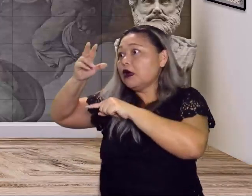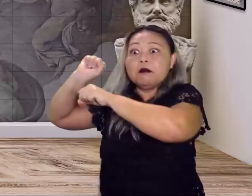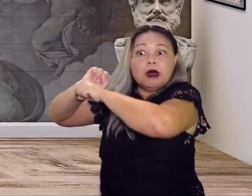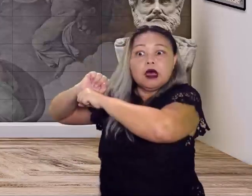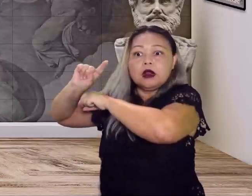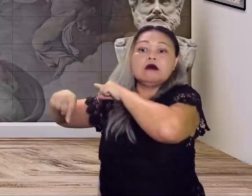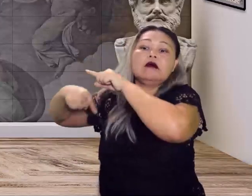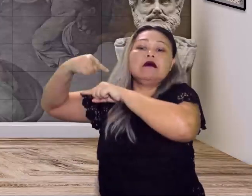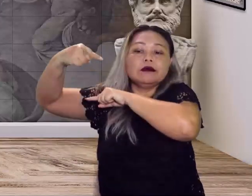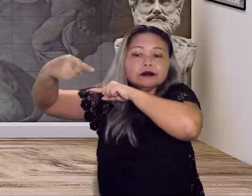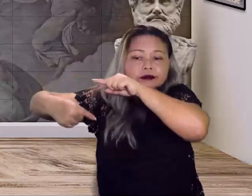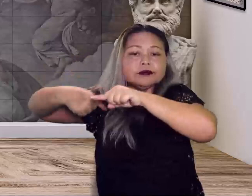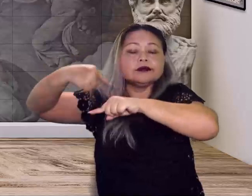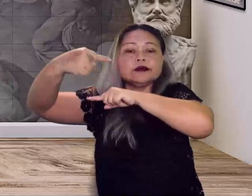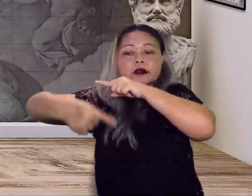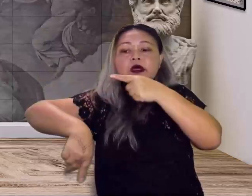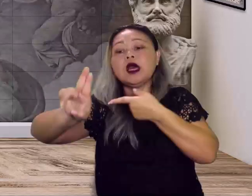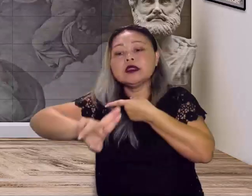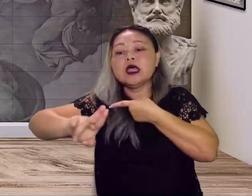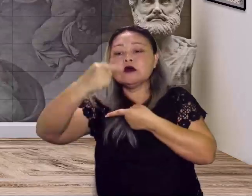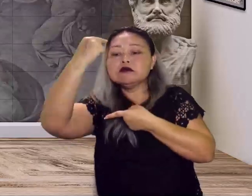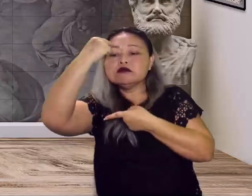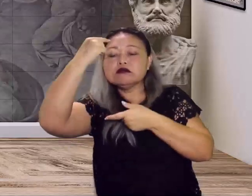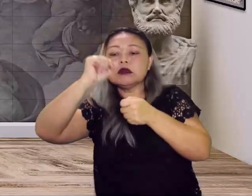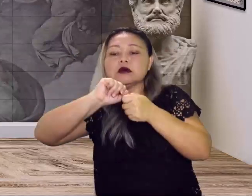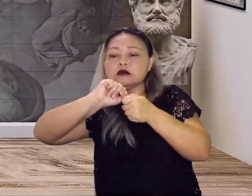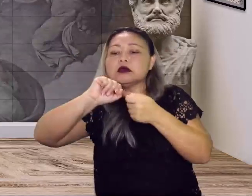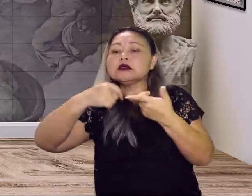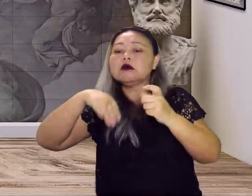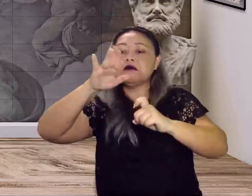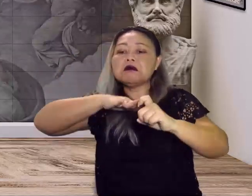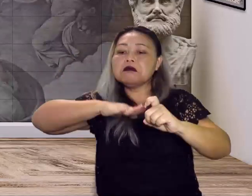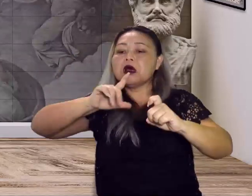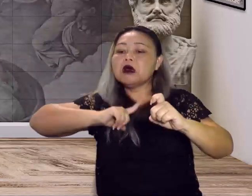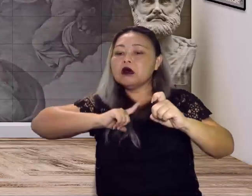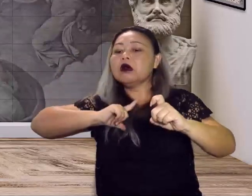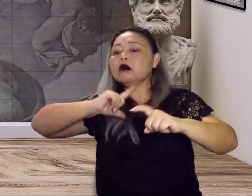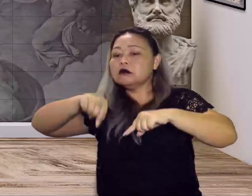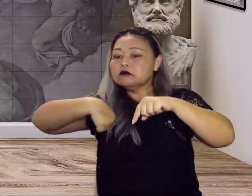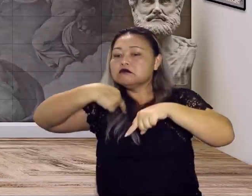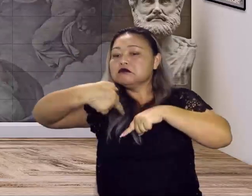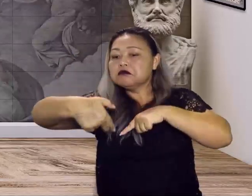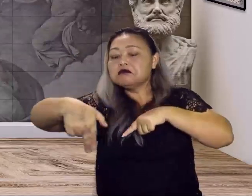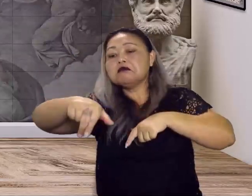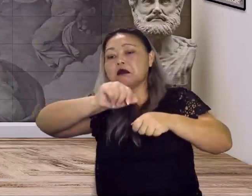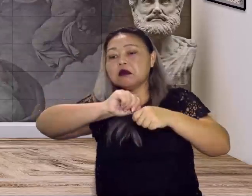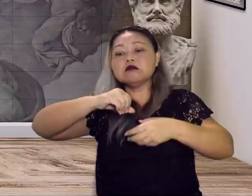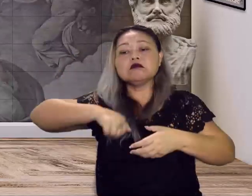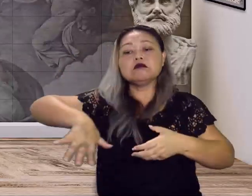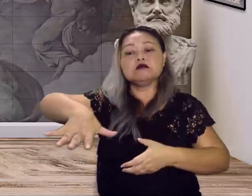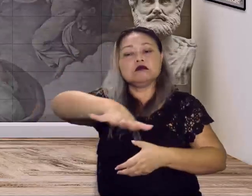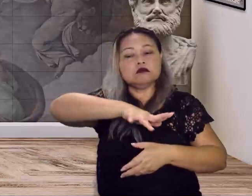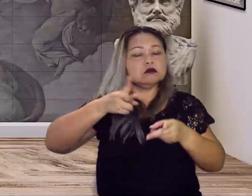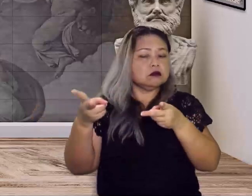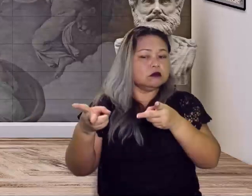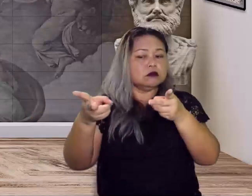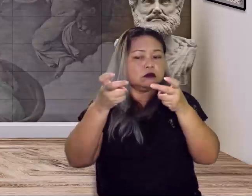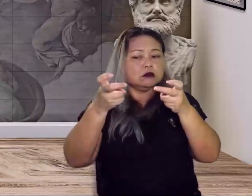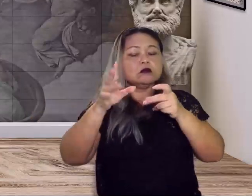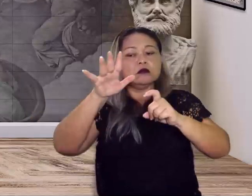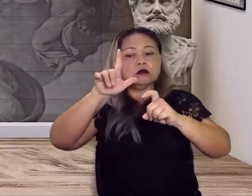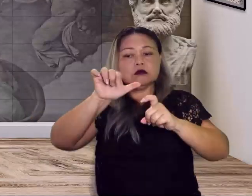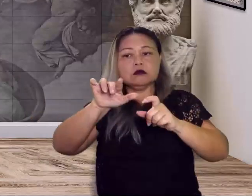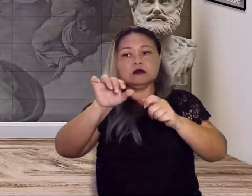muita gente usa esse pensamento mitológico para sobreviver, para viver, para caminhar em nosso meio. Então percebam aí, né, a